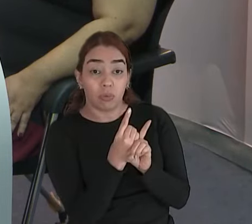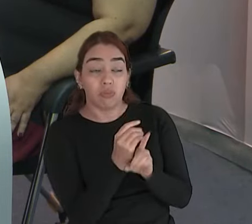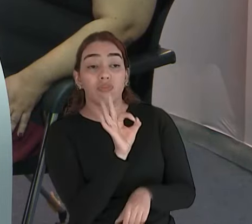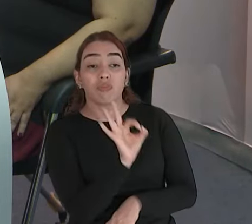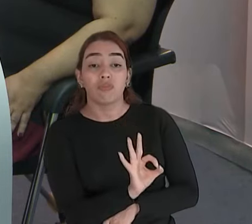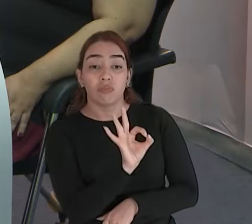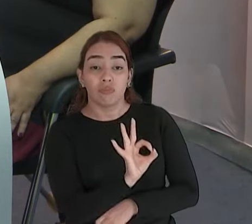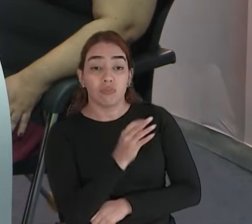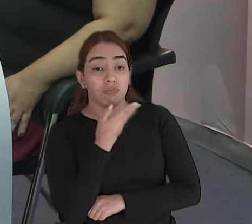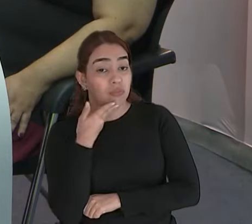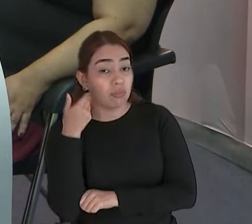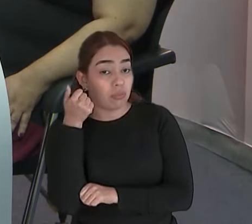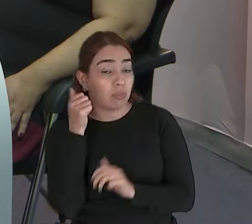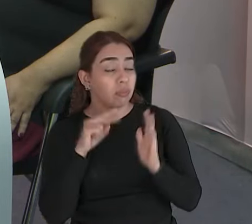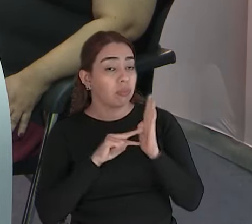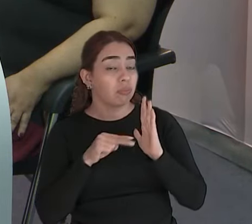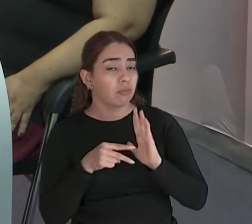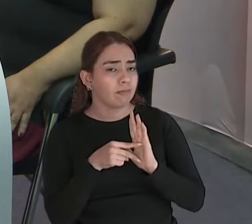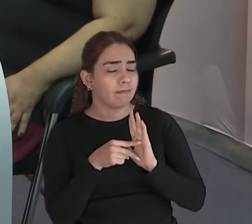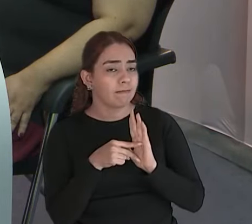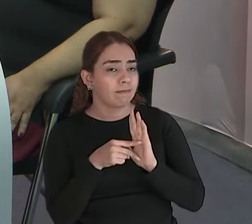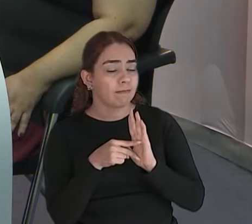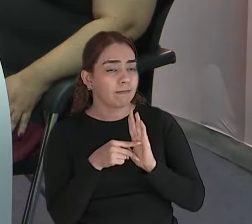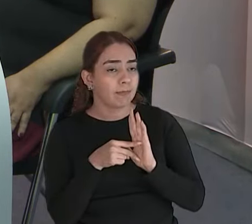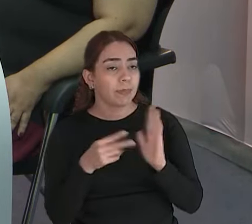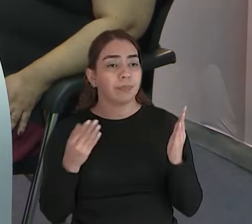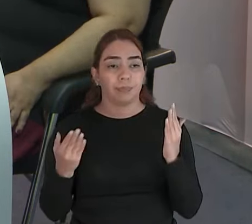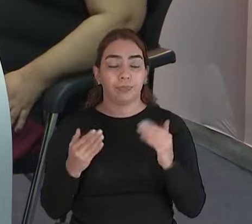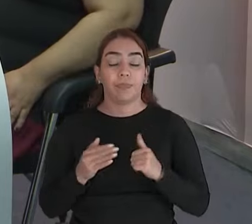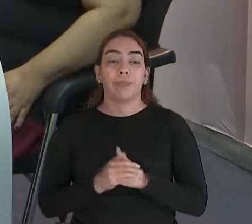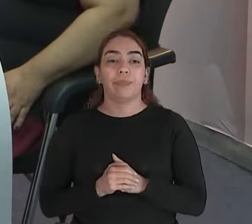preciso. É assim, a gente tem